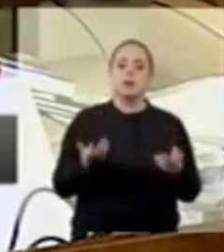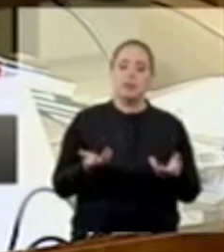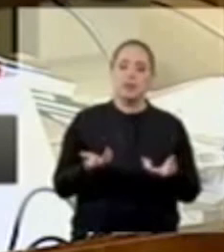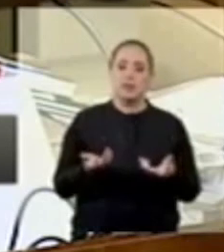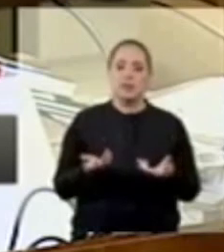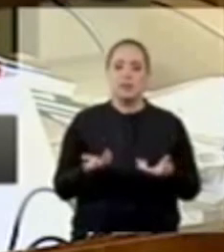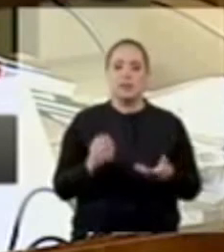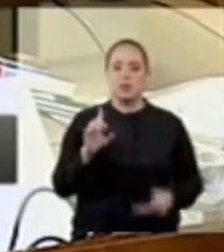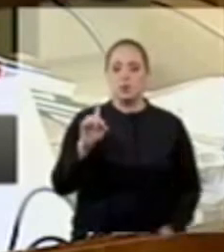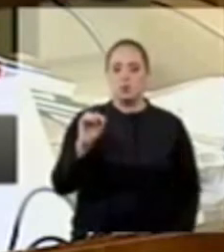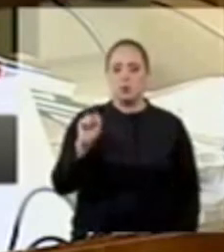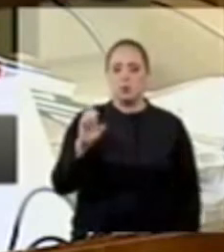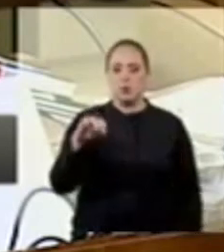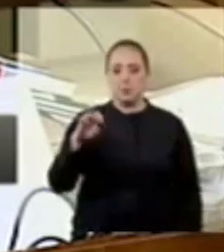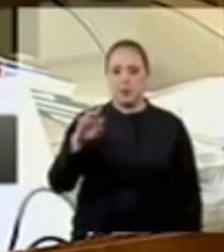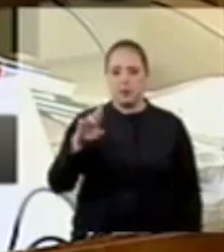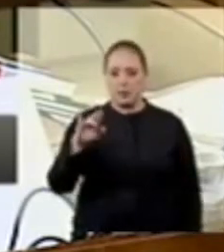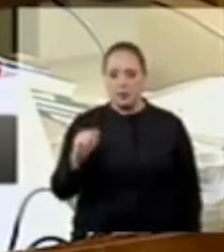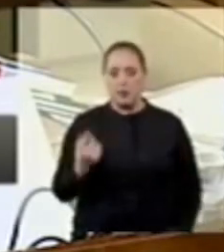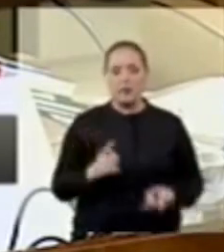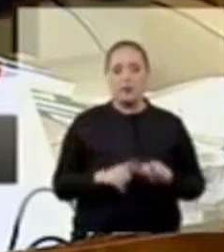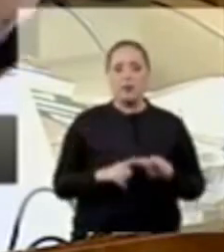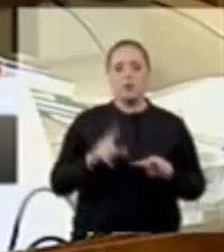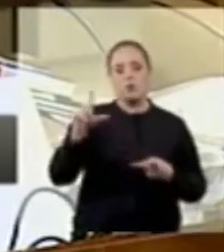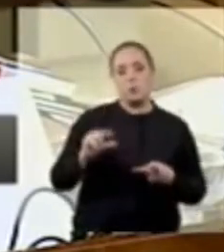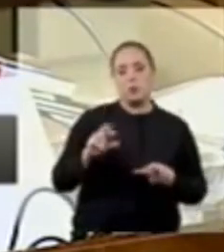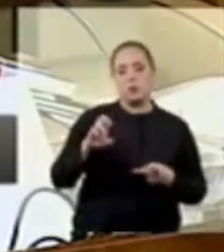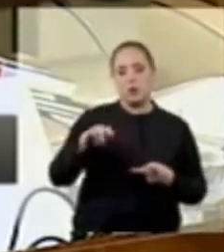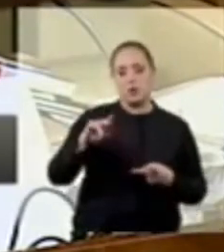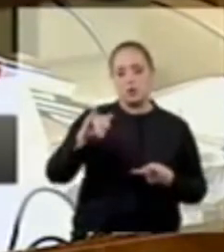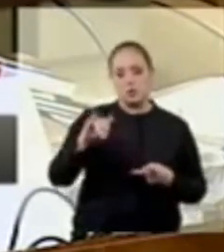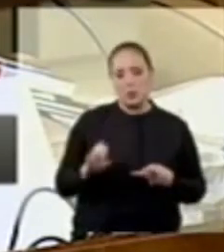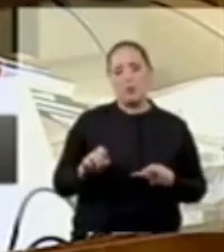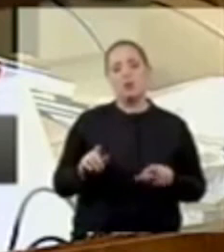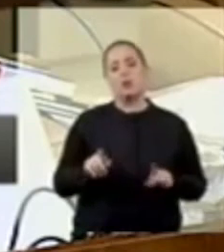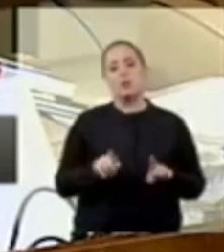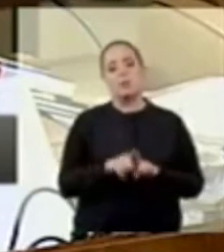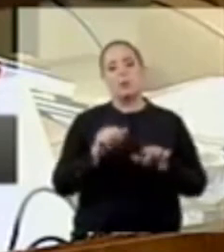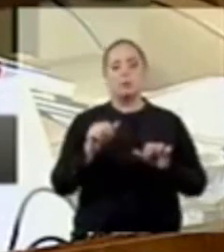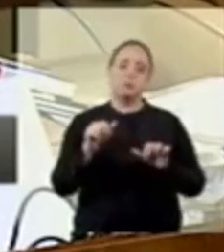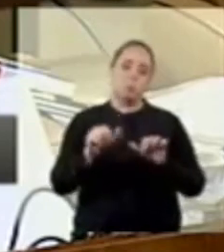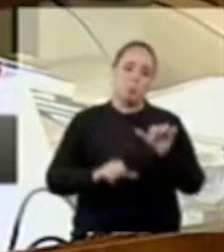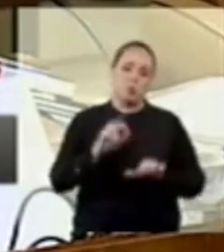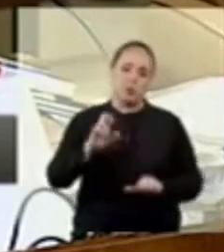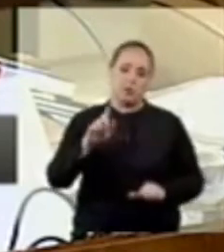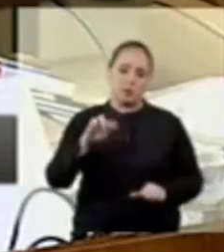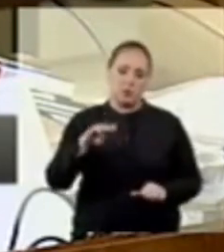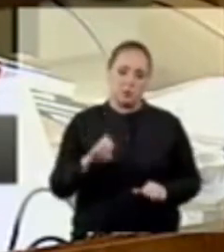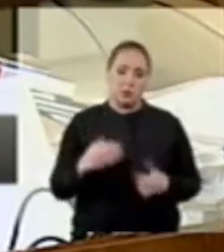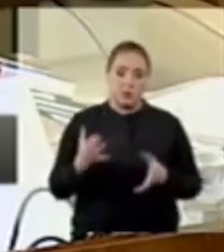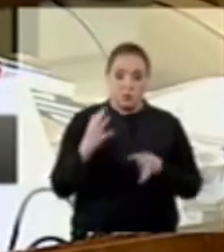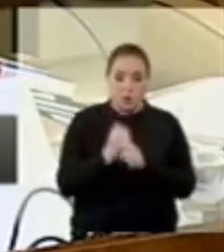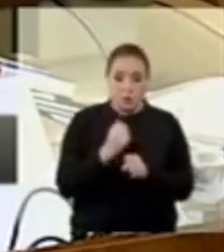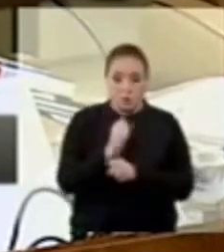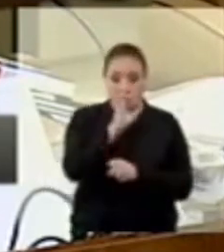dosimetria eventualmente progressão de regime e eventualmente mudança de regime tanto a soma dos